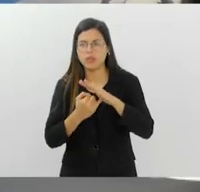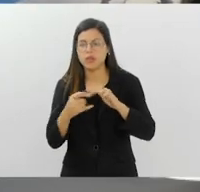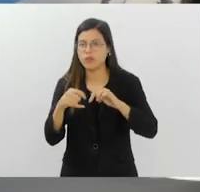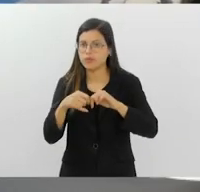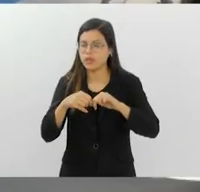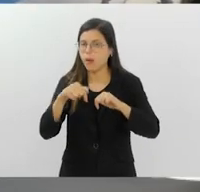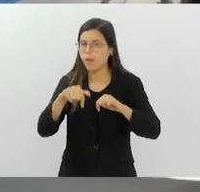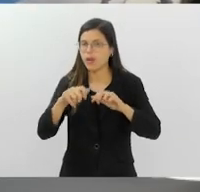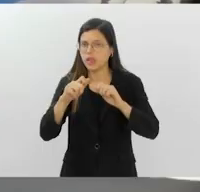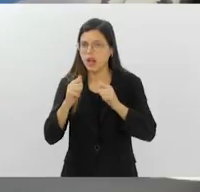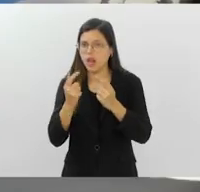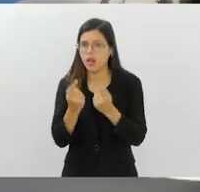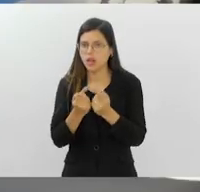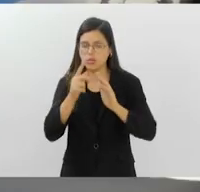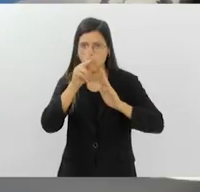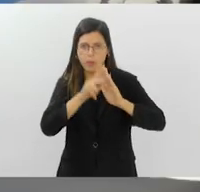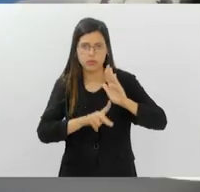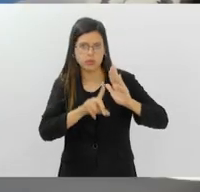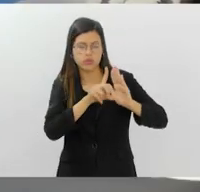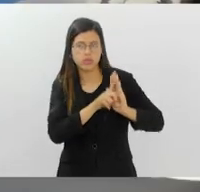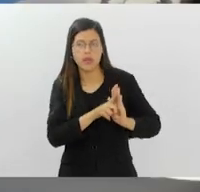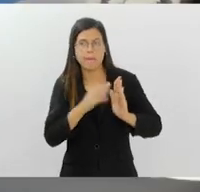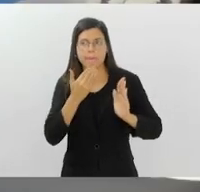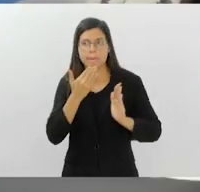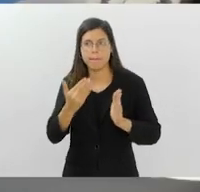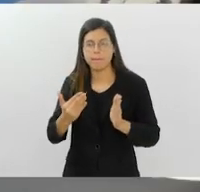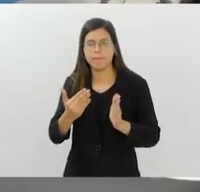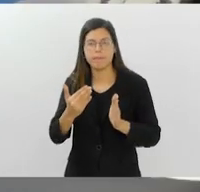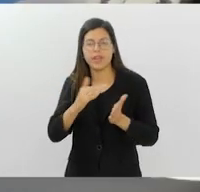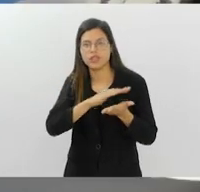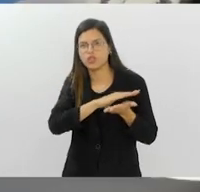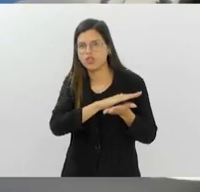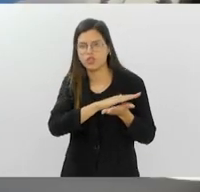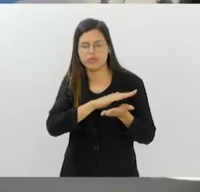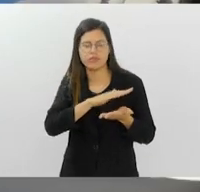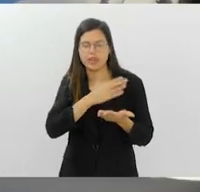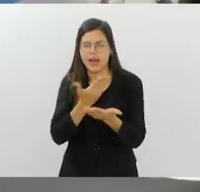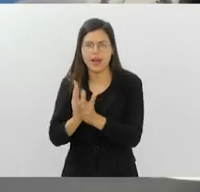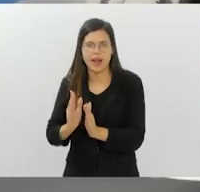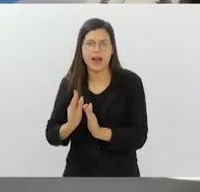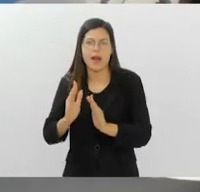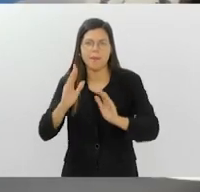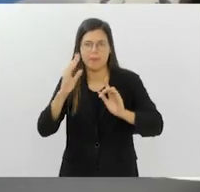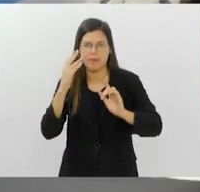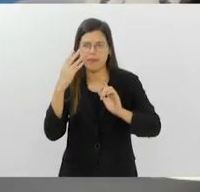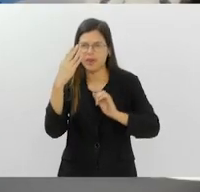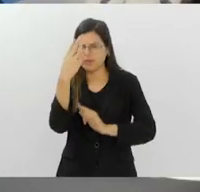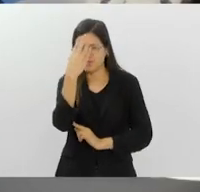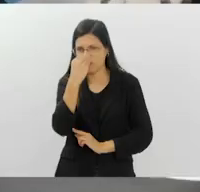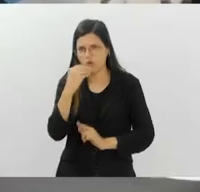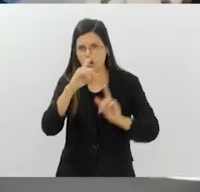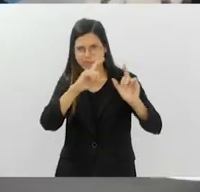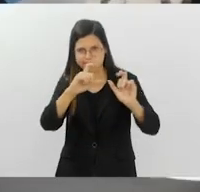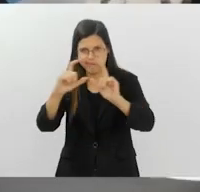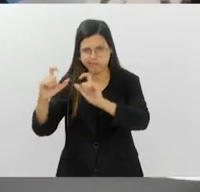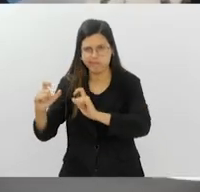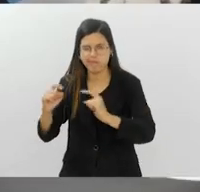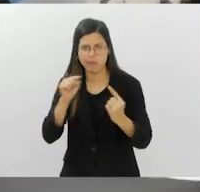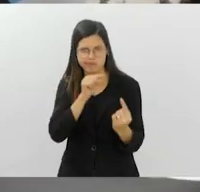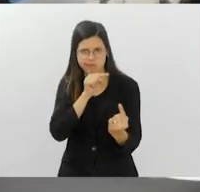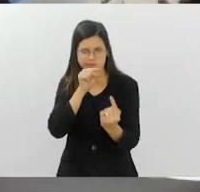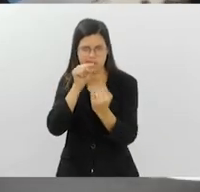inclusive um PL que pede o banimento do uso do reconhecimento facial e muito brevemente aqui M até para que a gente passe pros